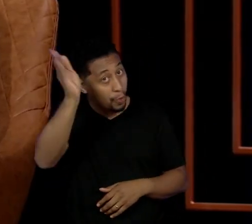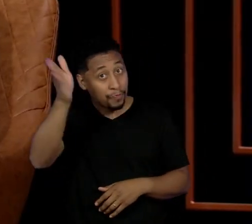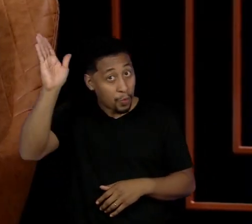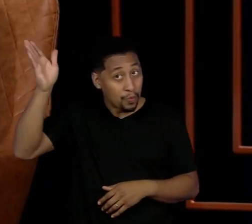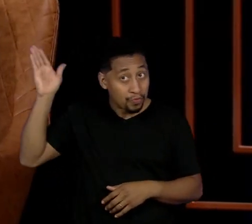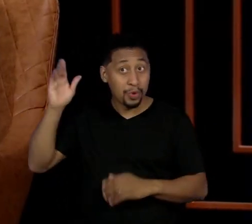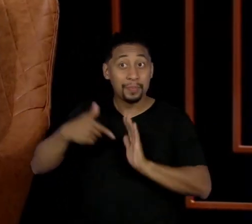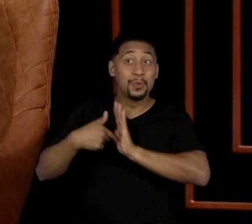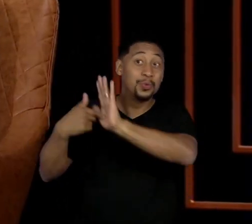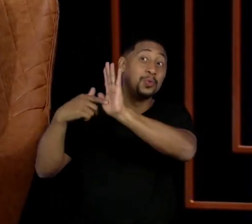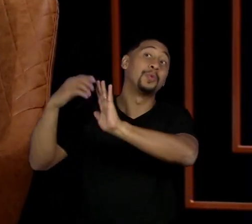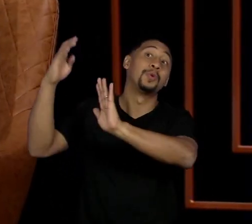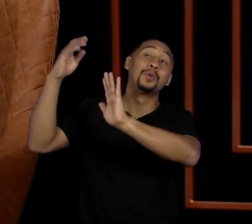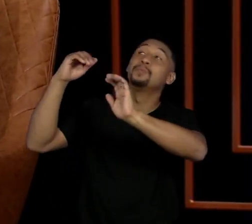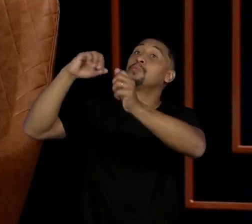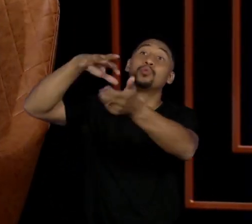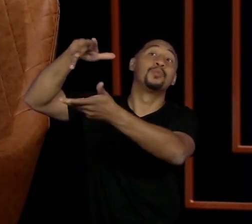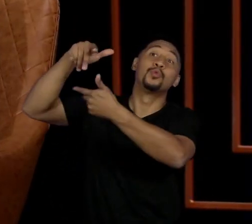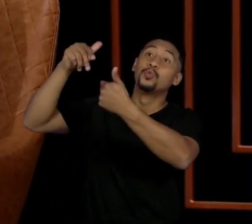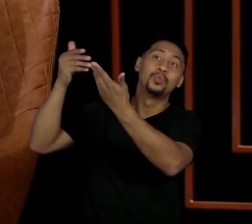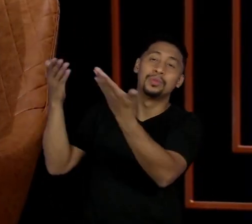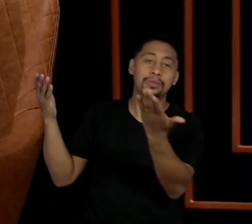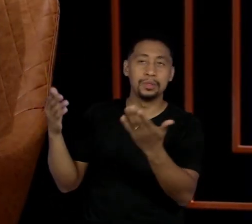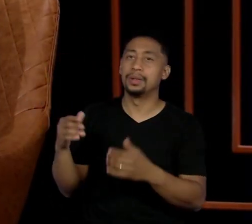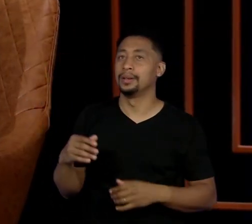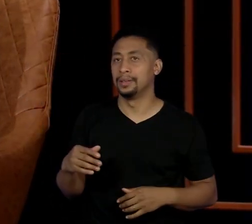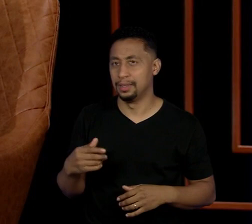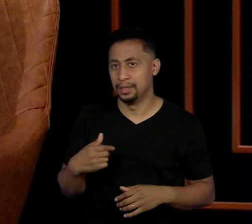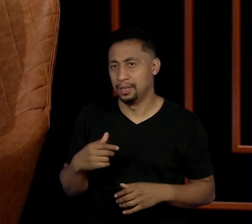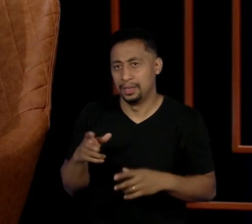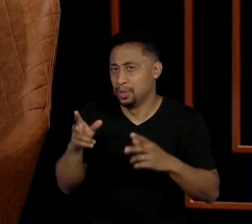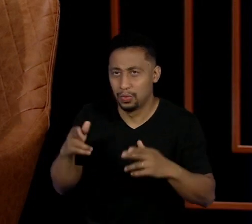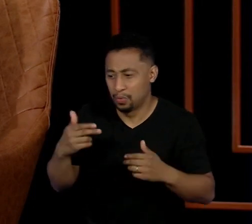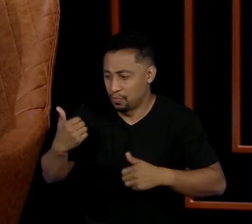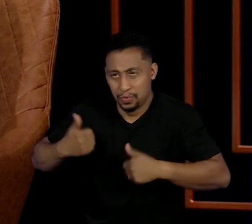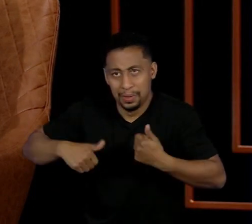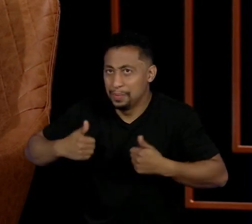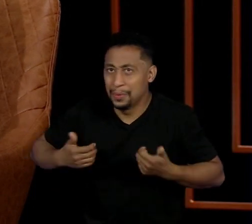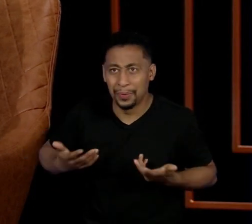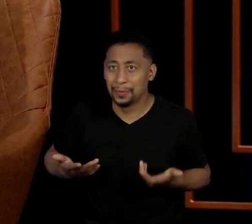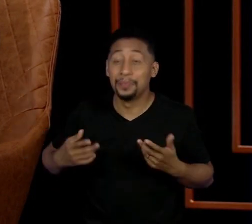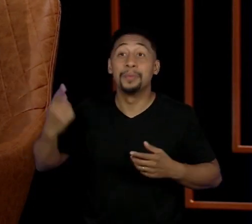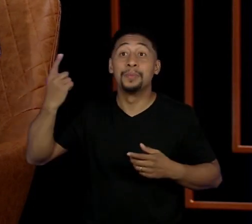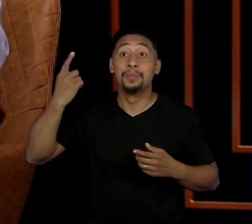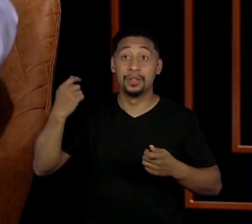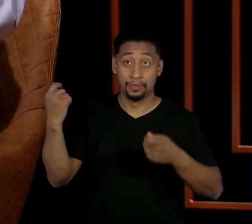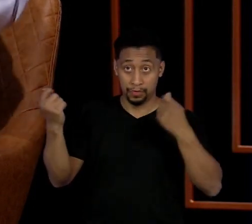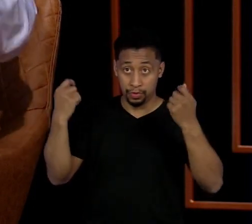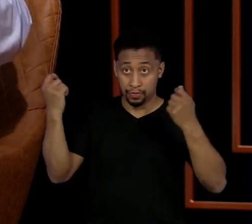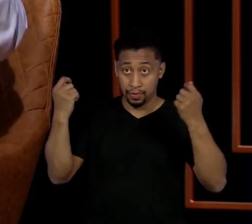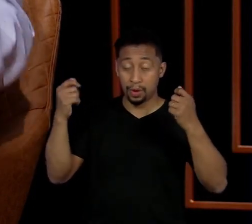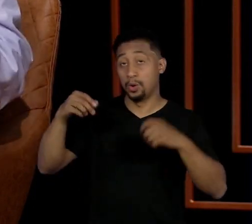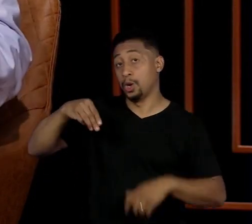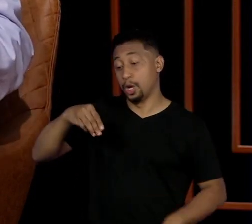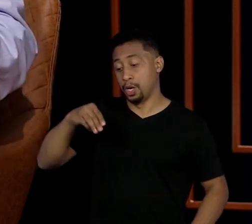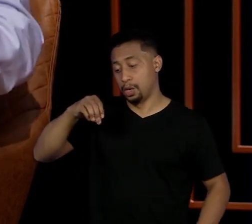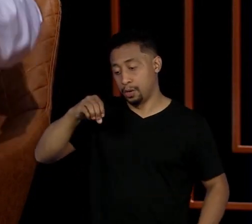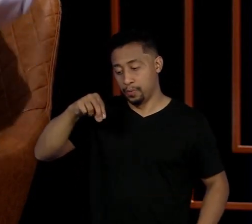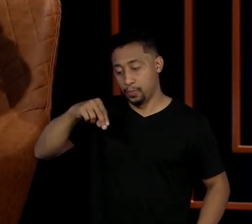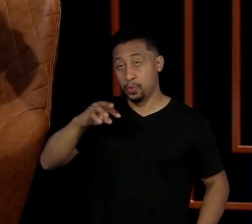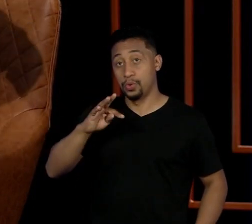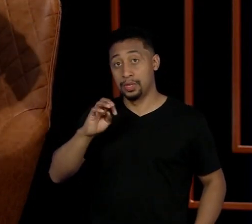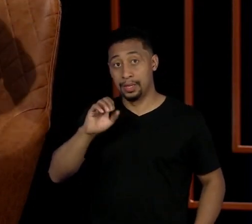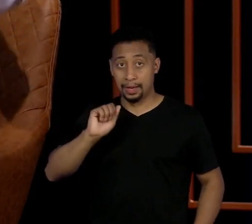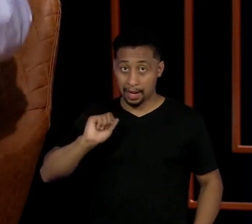futebol, sabe? Foi. Entendeu? Tanto que o primeiro festival que nós fomos, o Festival de Montreal, acredita que nós chegamos lá e